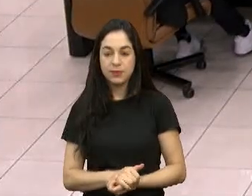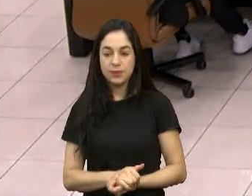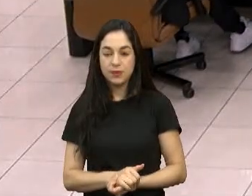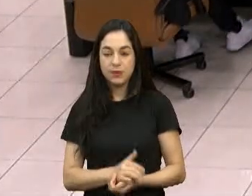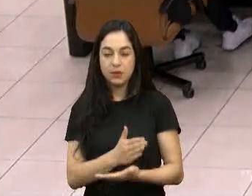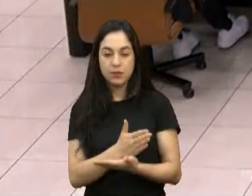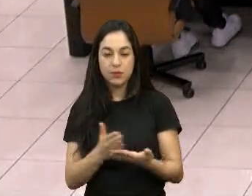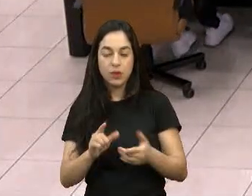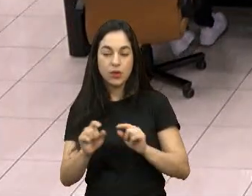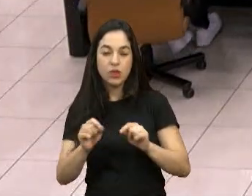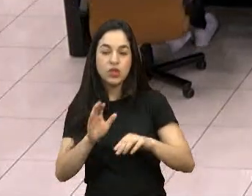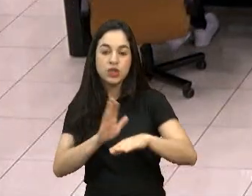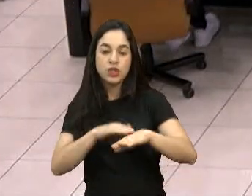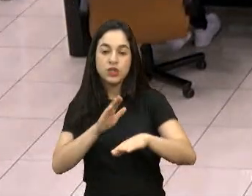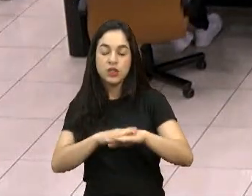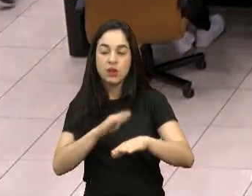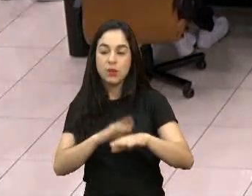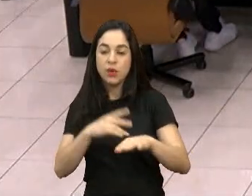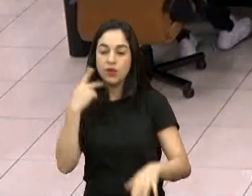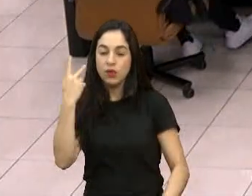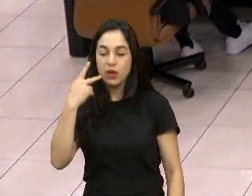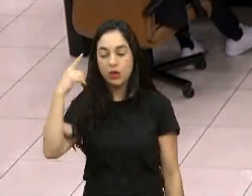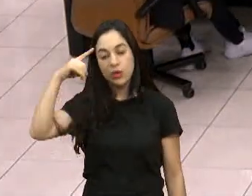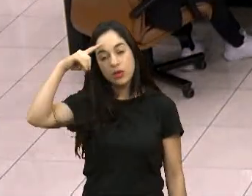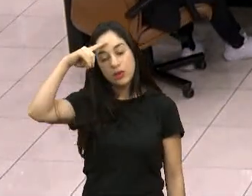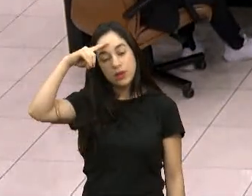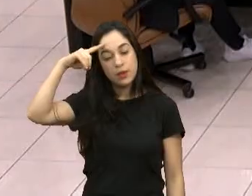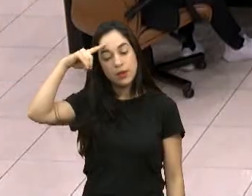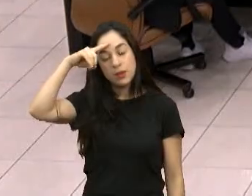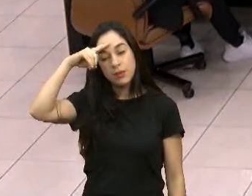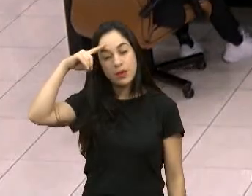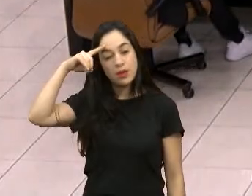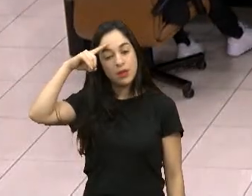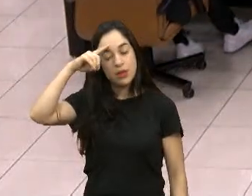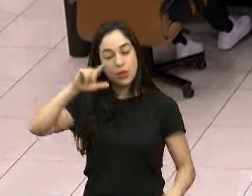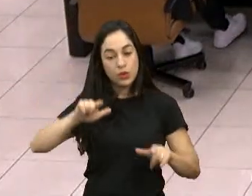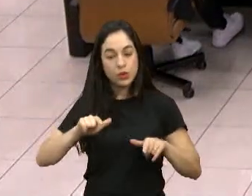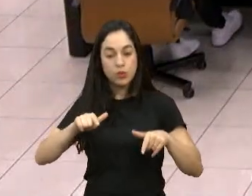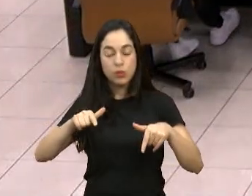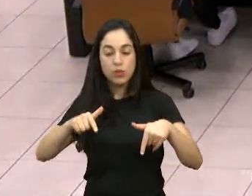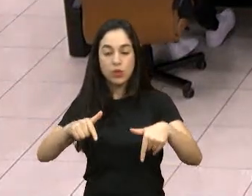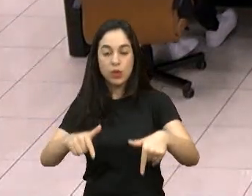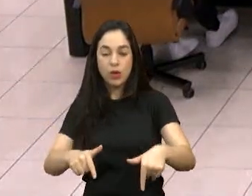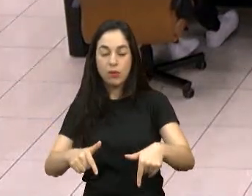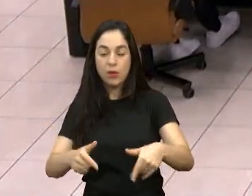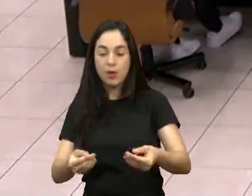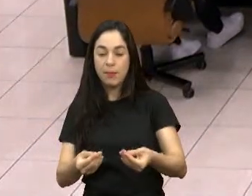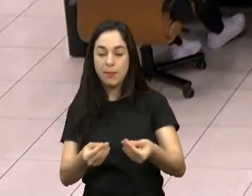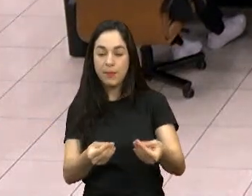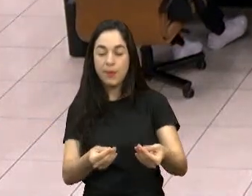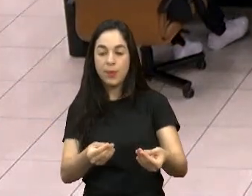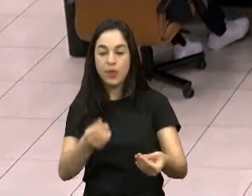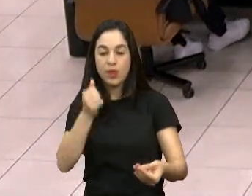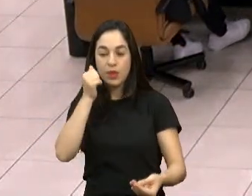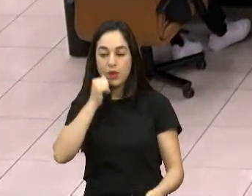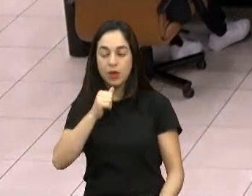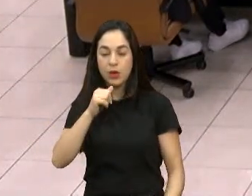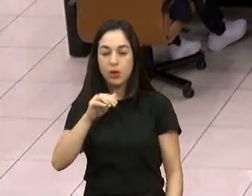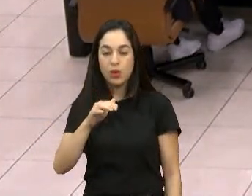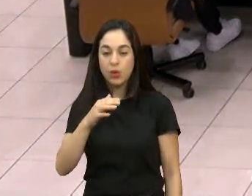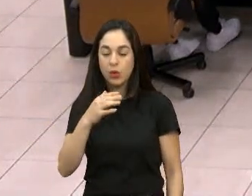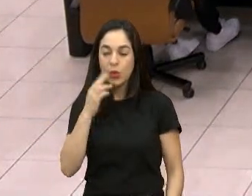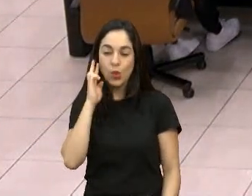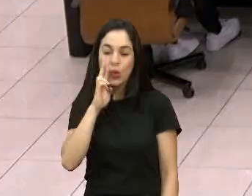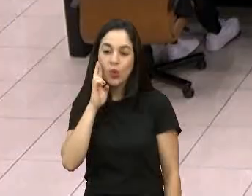Começamos então chamando aqui nosso vereador Daniel Mariano para entregar o diploma para a Porguinha Cor-de-Rosa Piolho